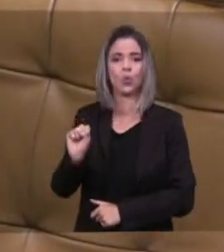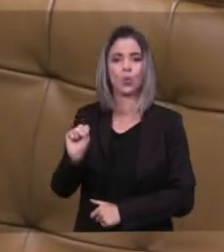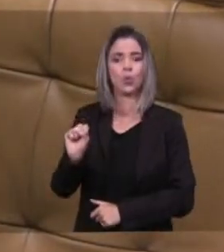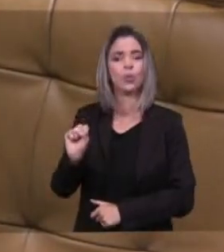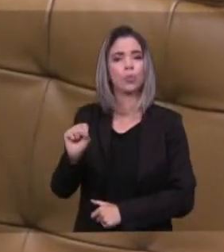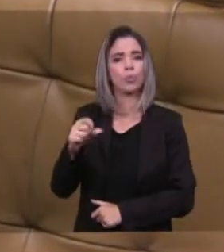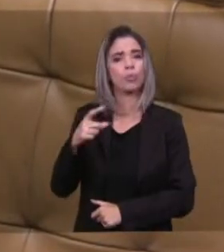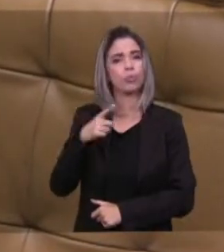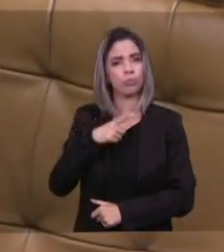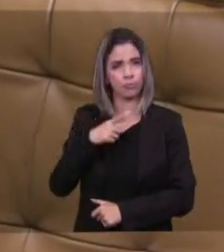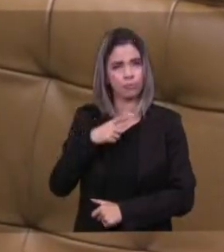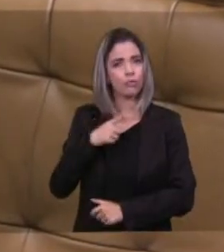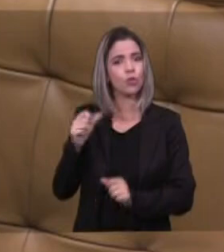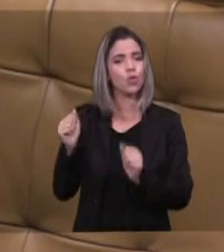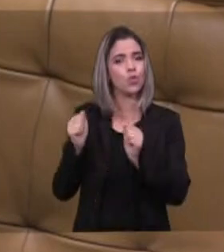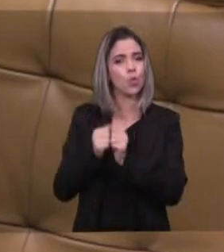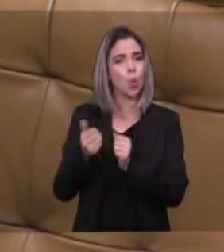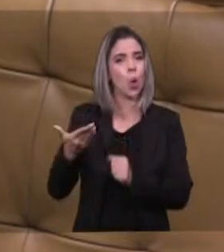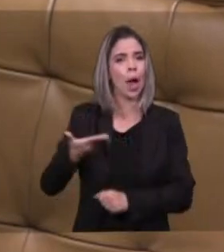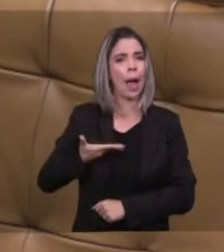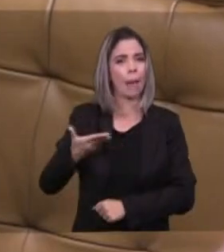convite do nosso amigo tributarista.